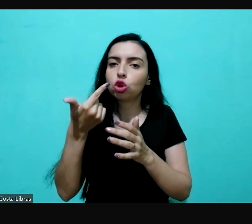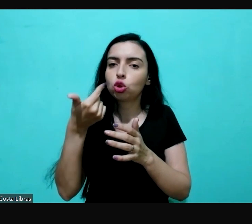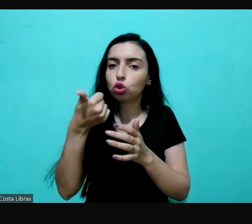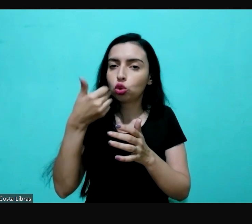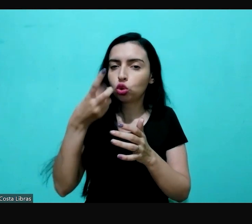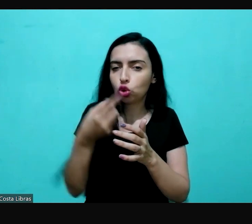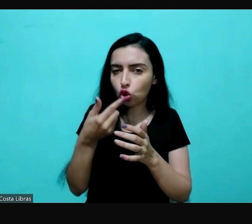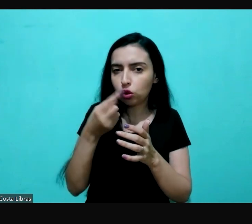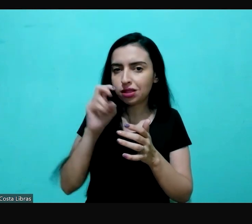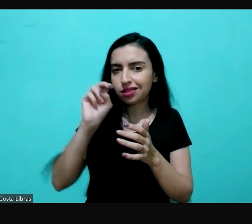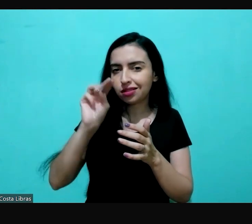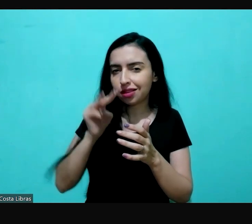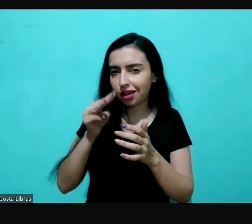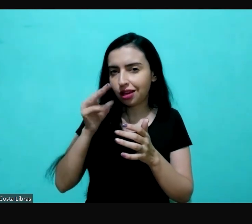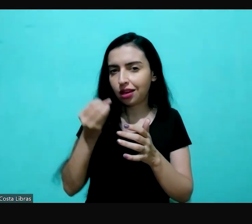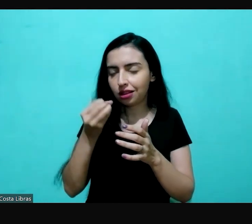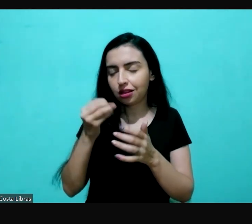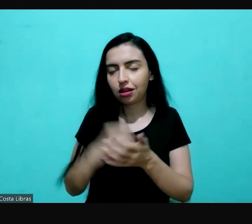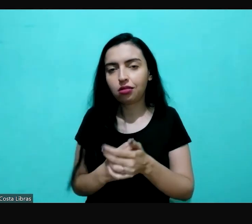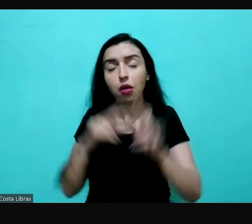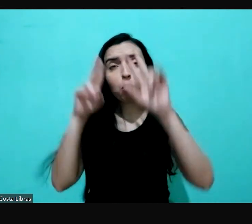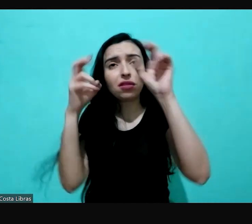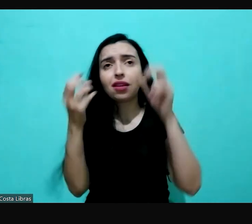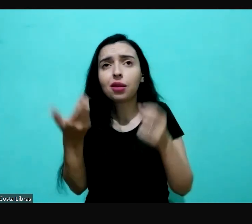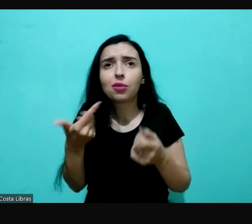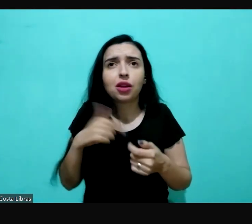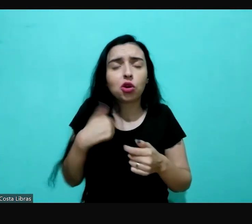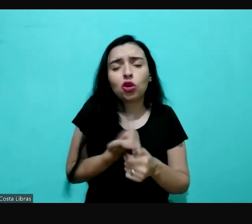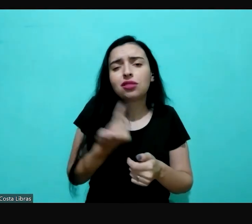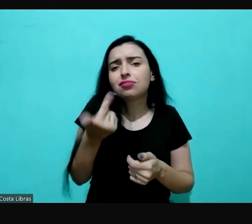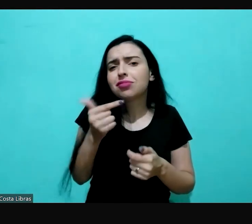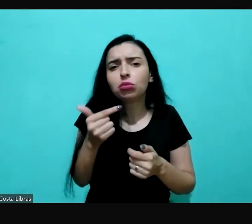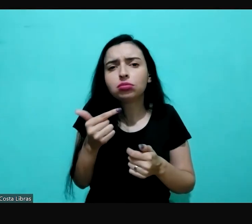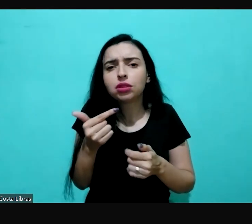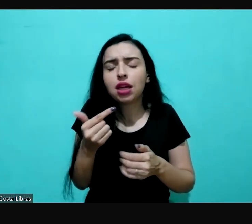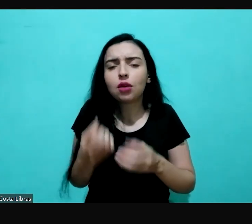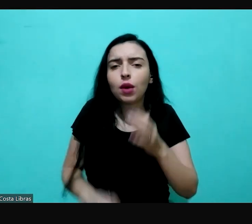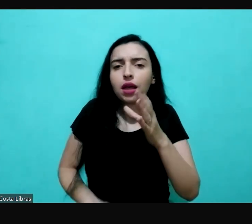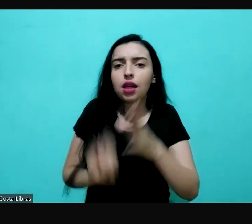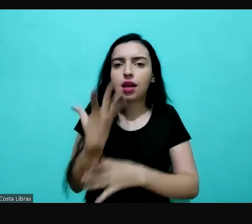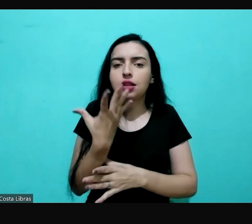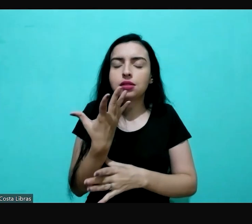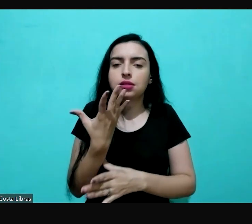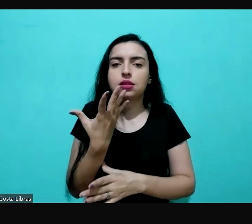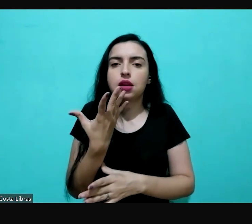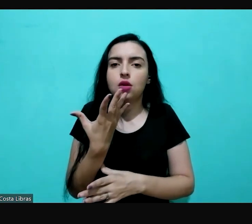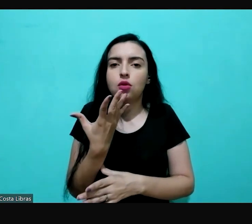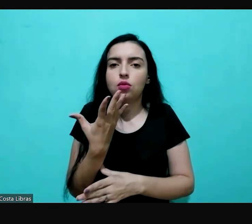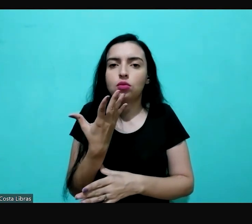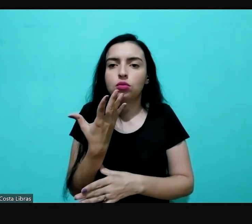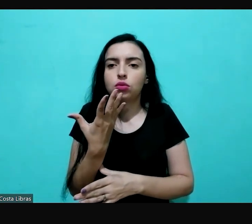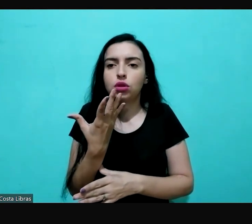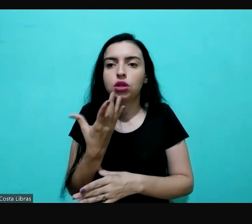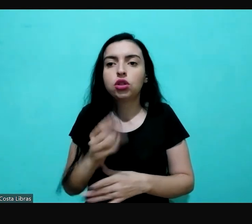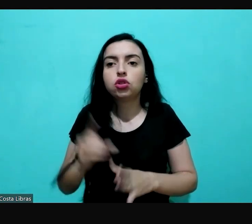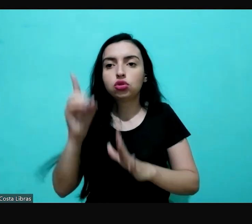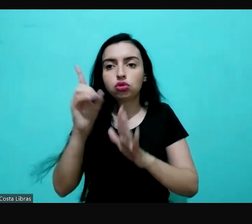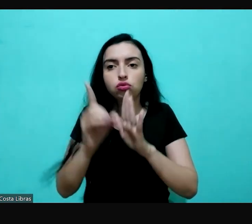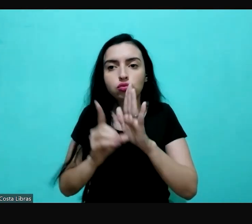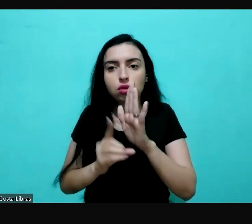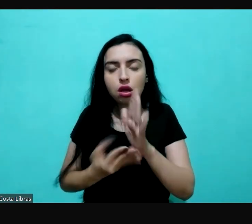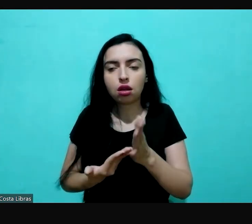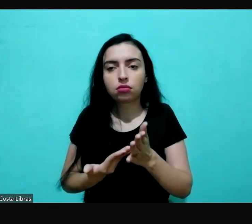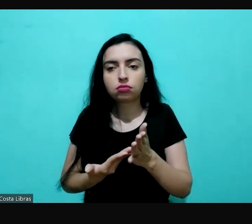temos eh, muita produção ainda de doutrina, mas temos muitas